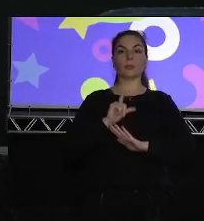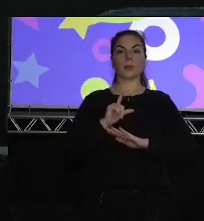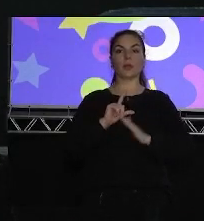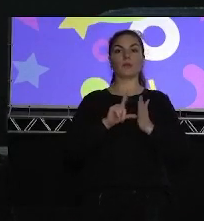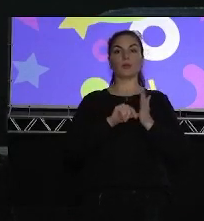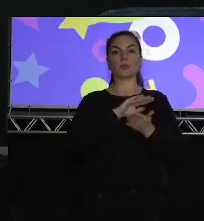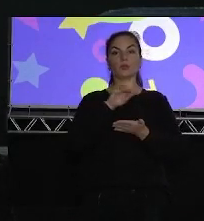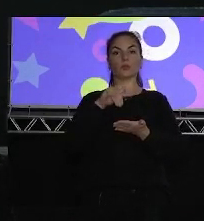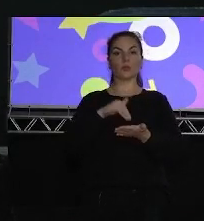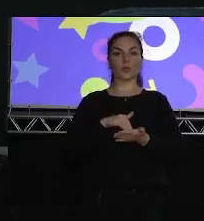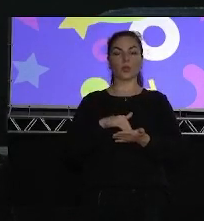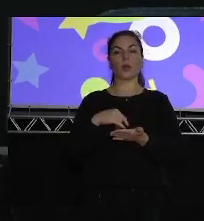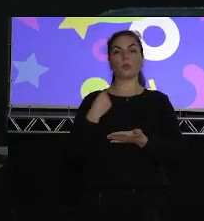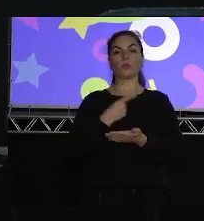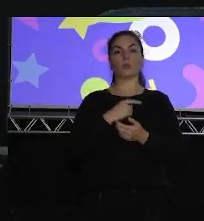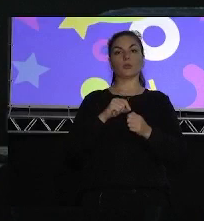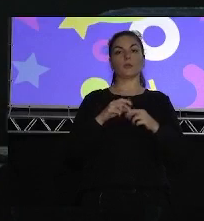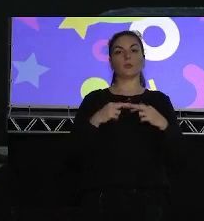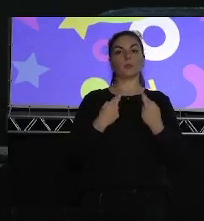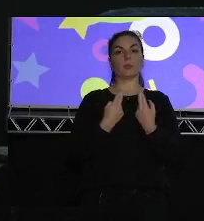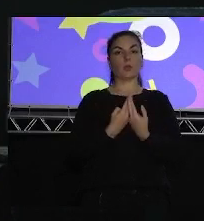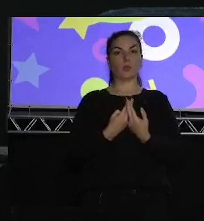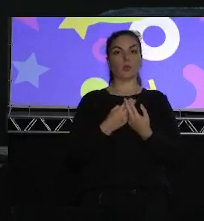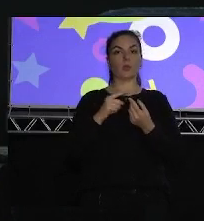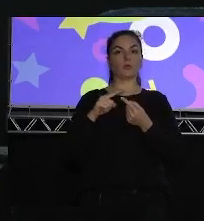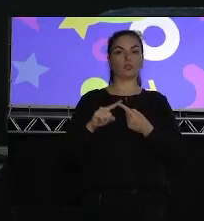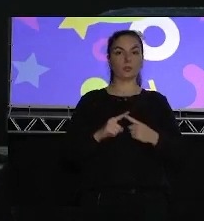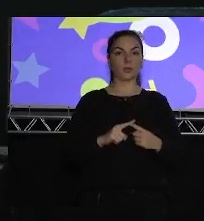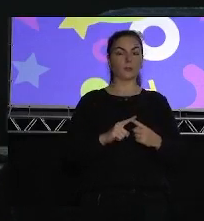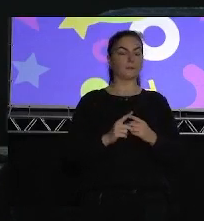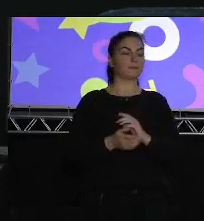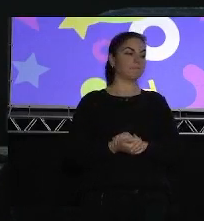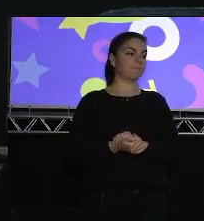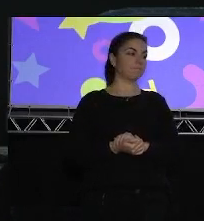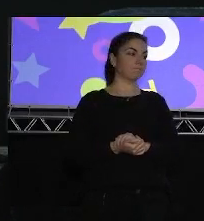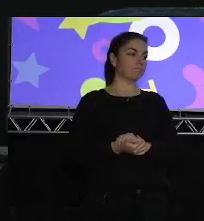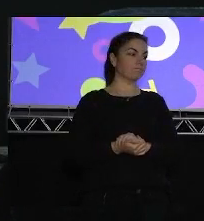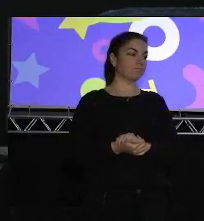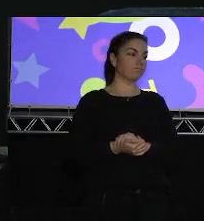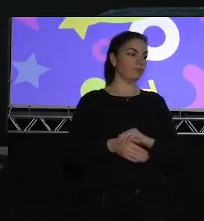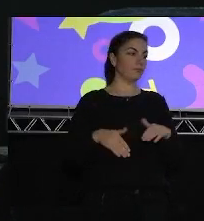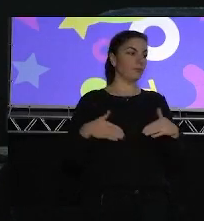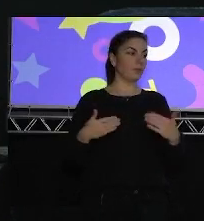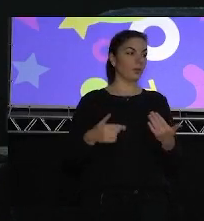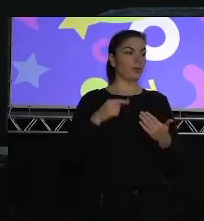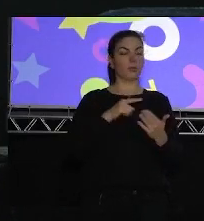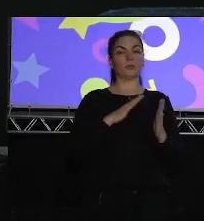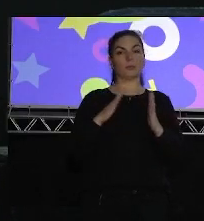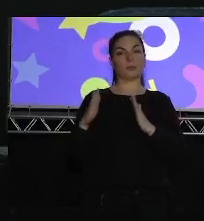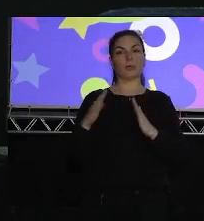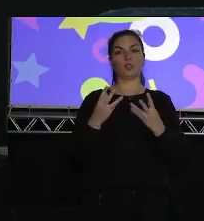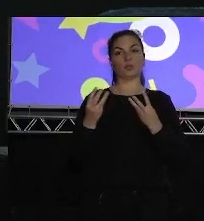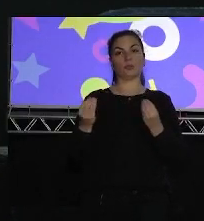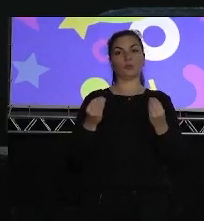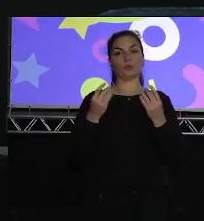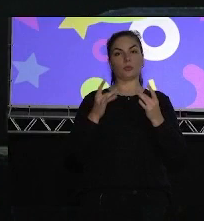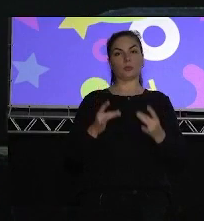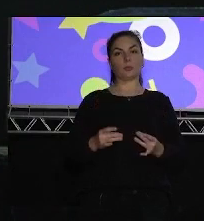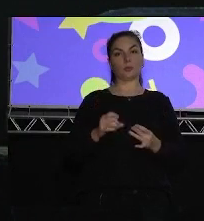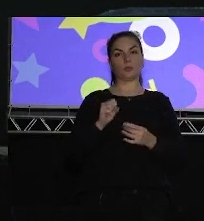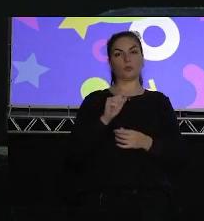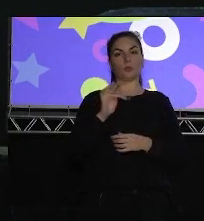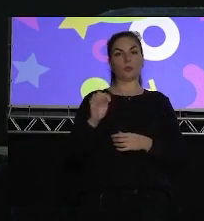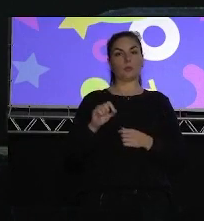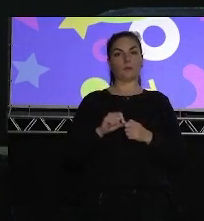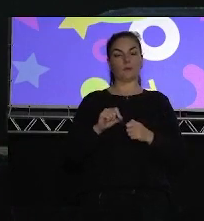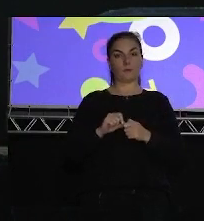final disso, a gente vai, então, para uma reunião de alinhamento. Né? Então, já deve ter visto partes semelhantes. Isso aqui é muito semelhante lá com o que o Safe faz,